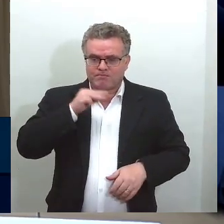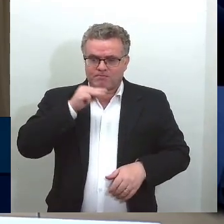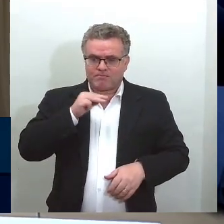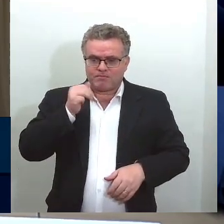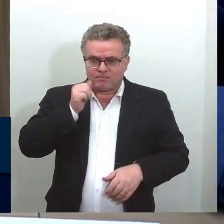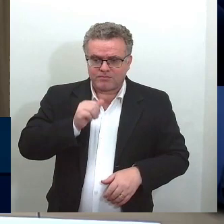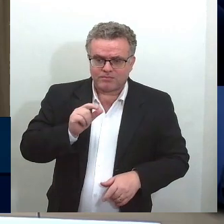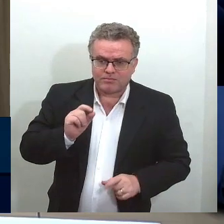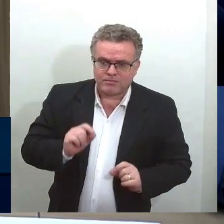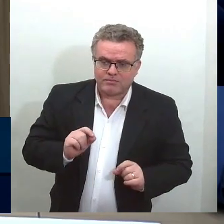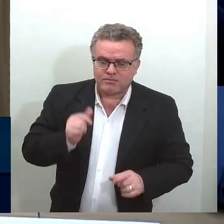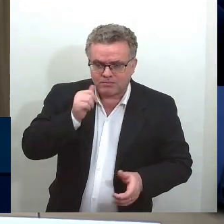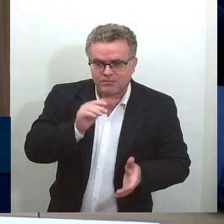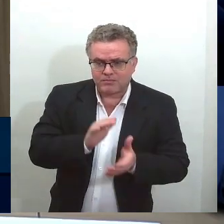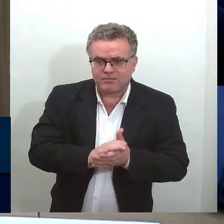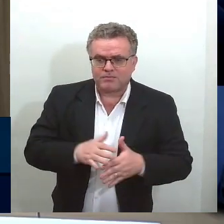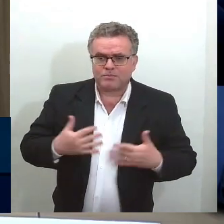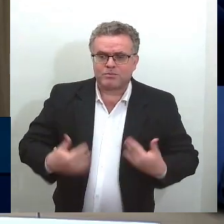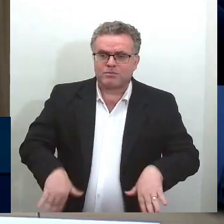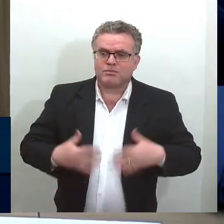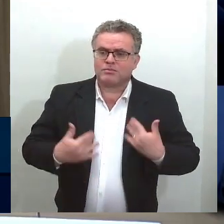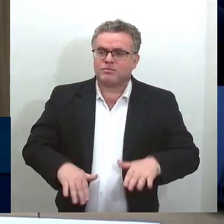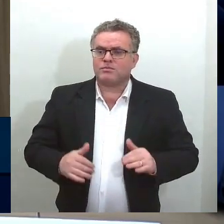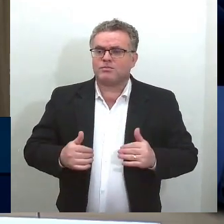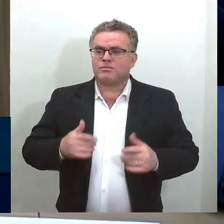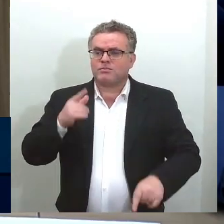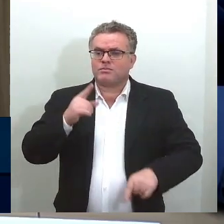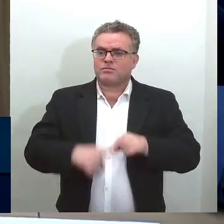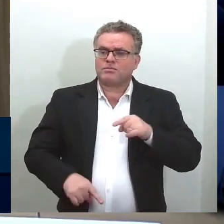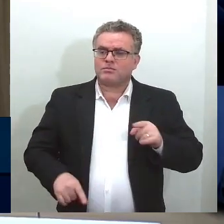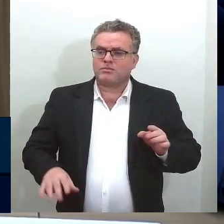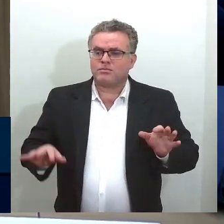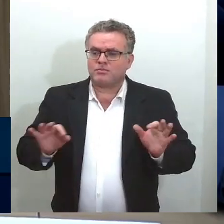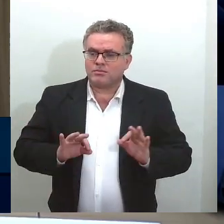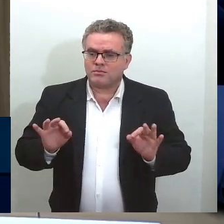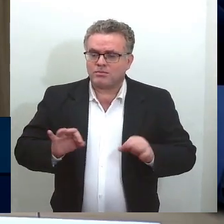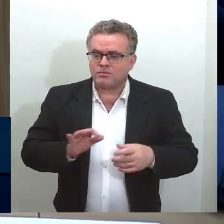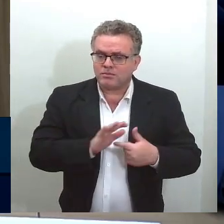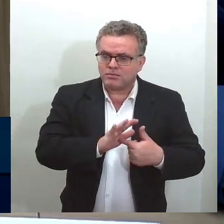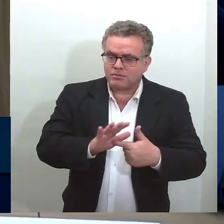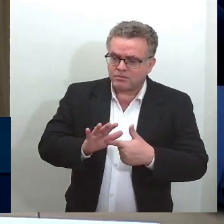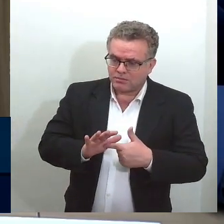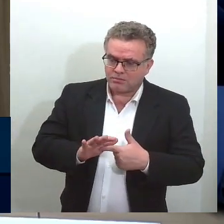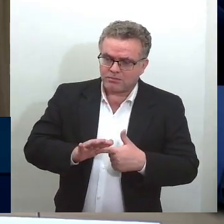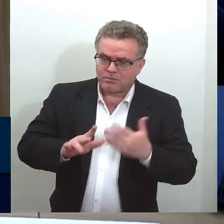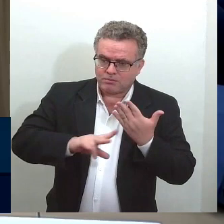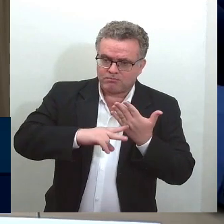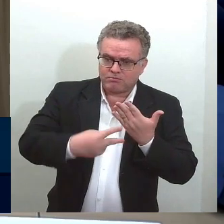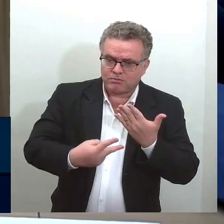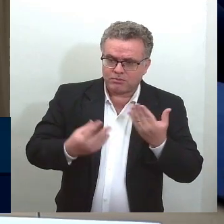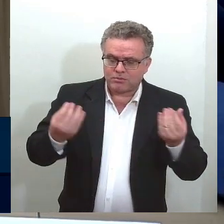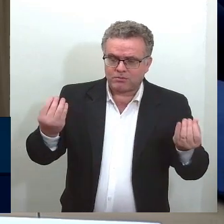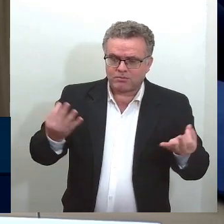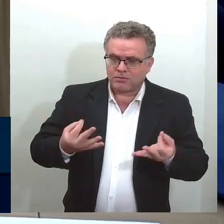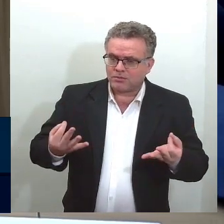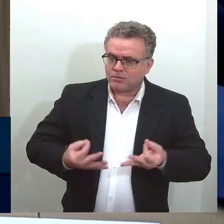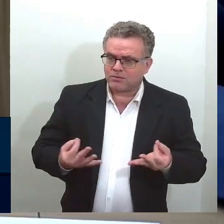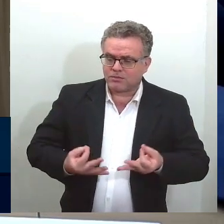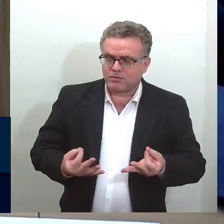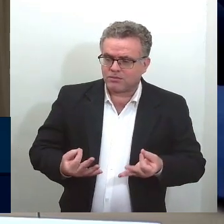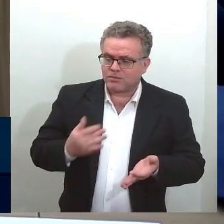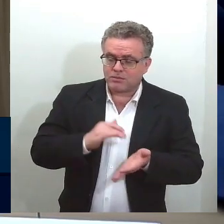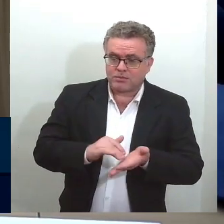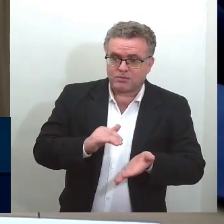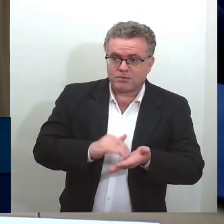que nada impediu mostrar o resultado na secretaria, uma das maiores secretarias de um governo do Estado, que é a Secretaria da